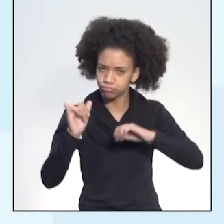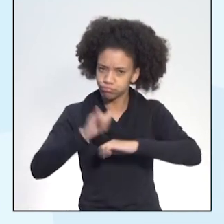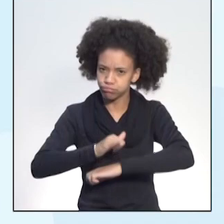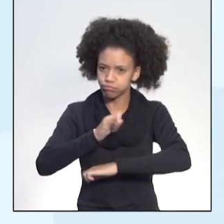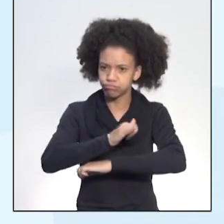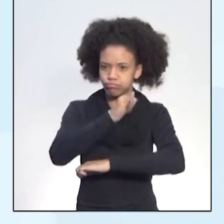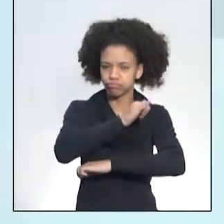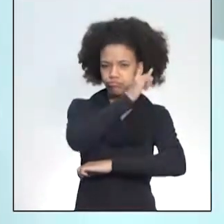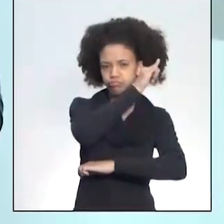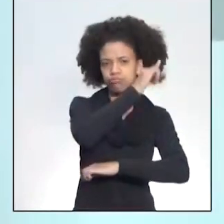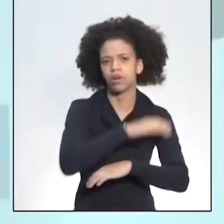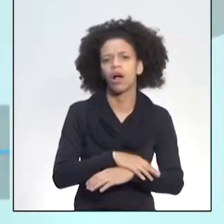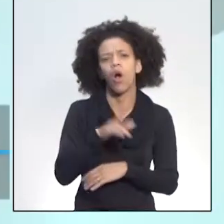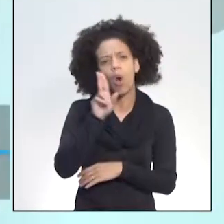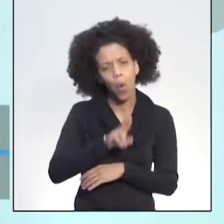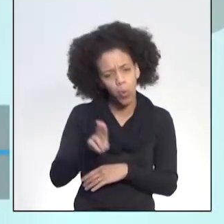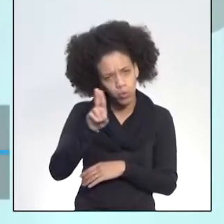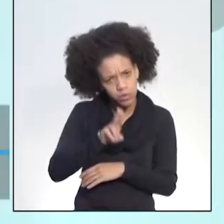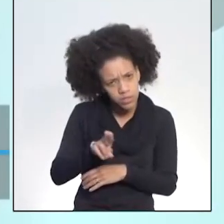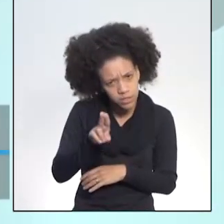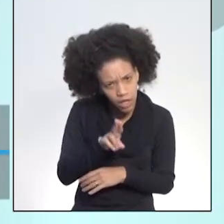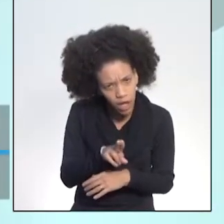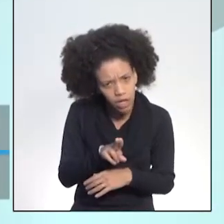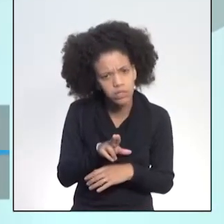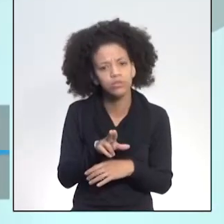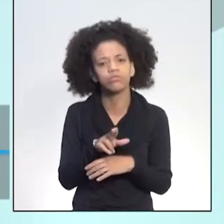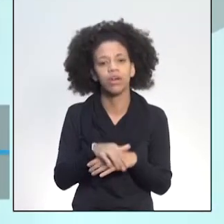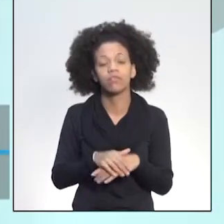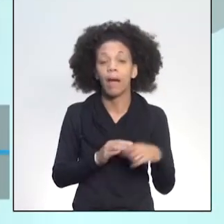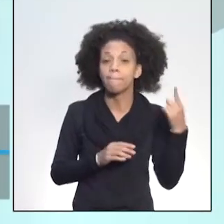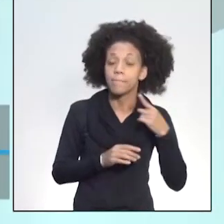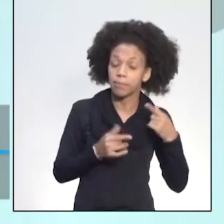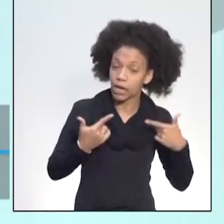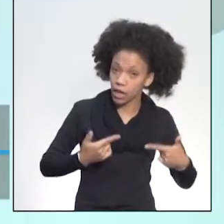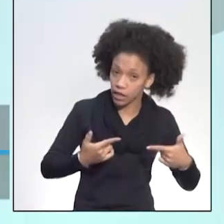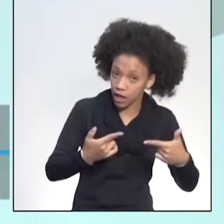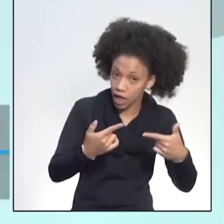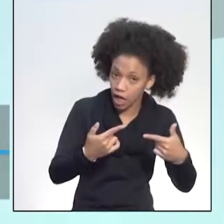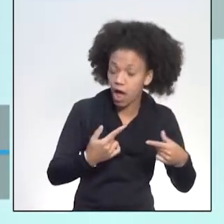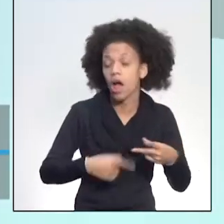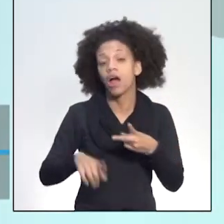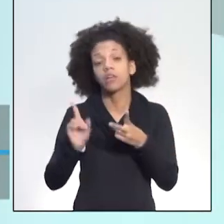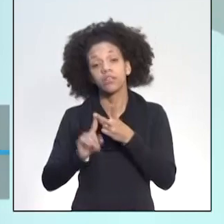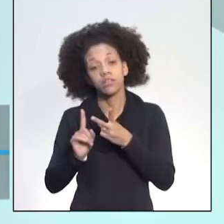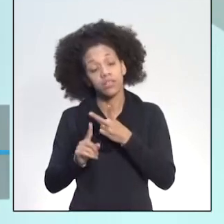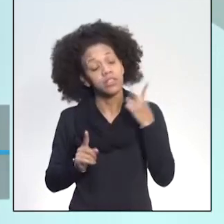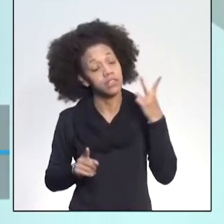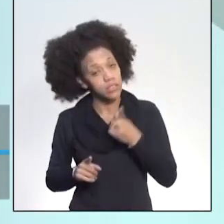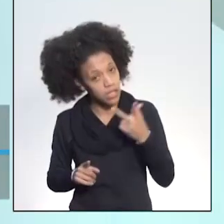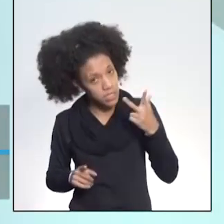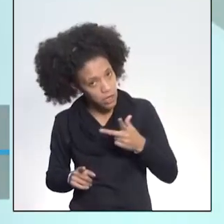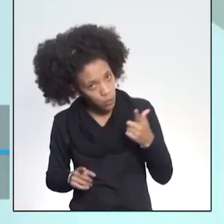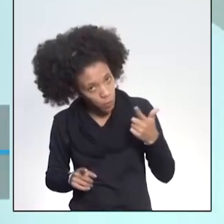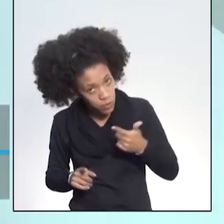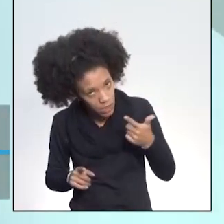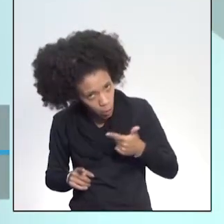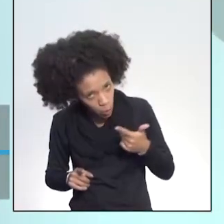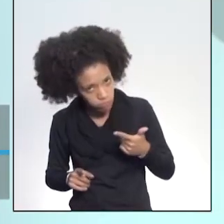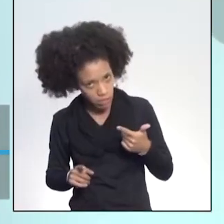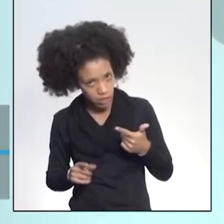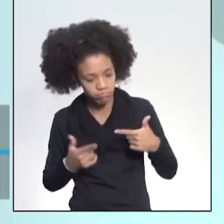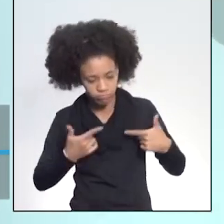aviões serão muito utilizados, seja na Primeira Guerra, seja na Segunda